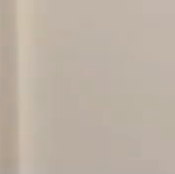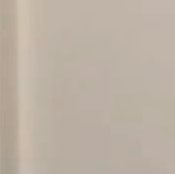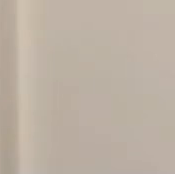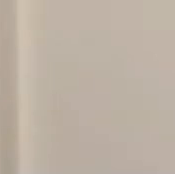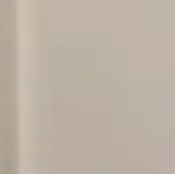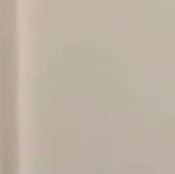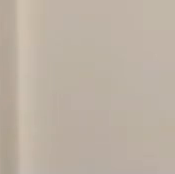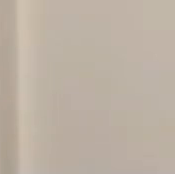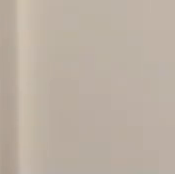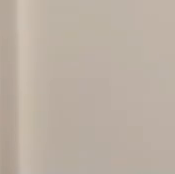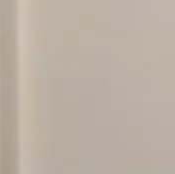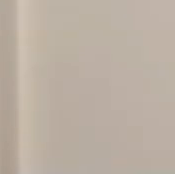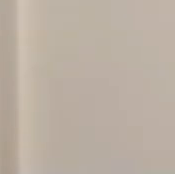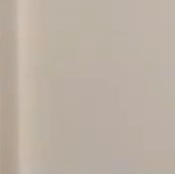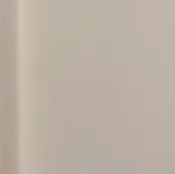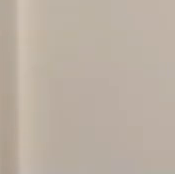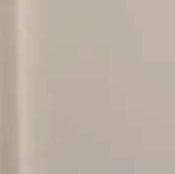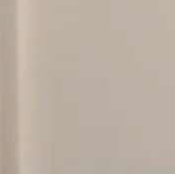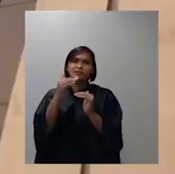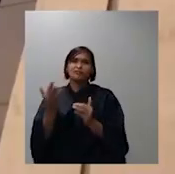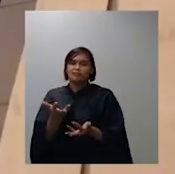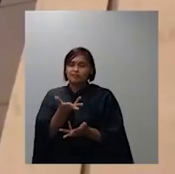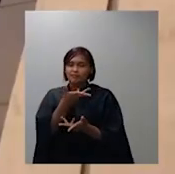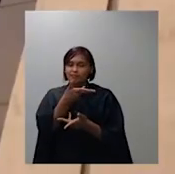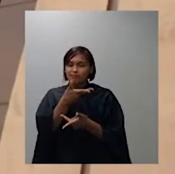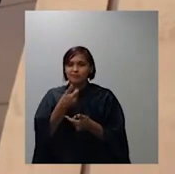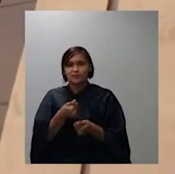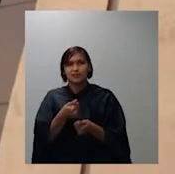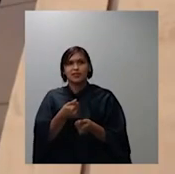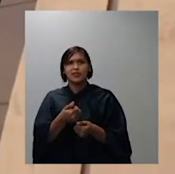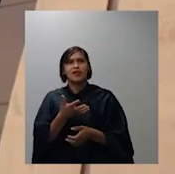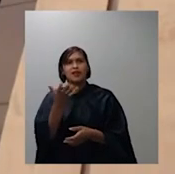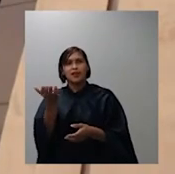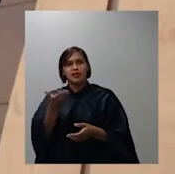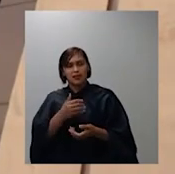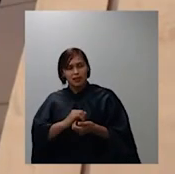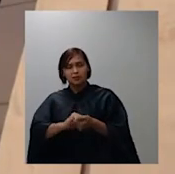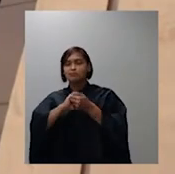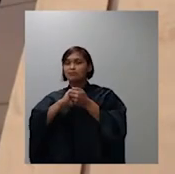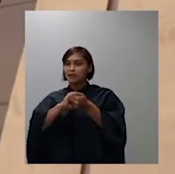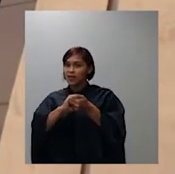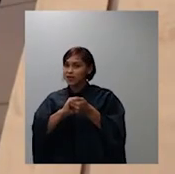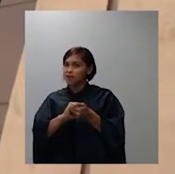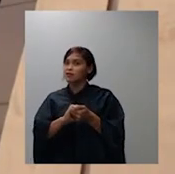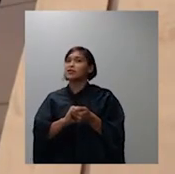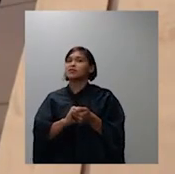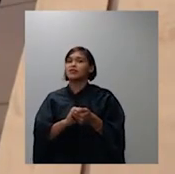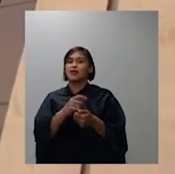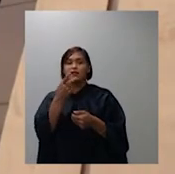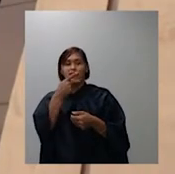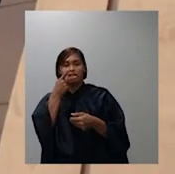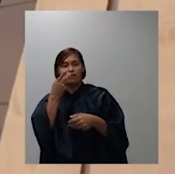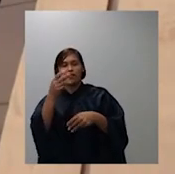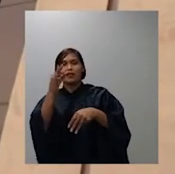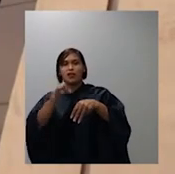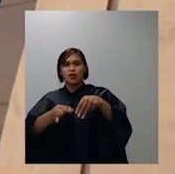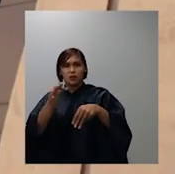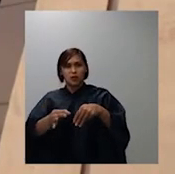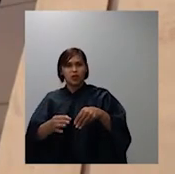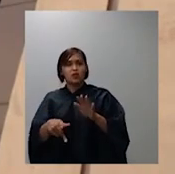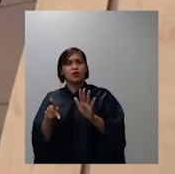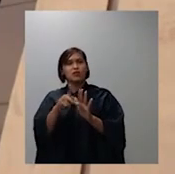deixará a revista com a troca da gestão do tribunal o ascendência com este projeto coloca o superior tribunal